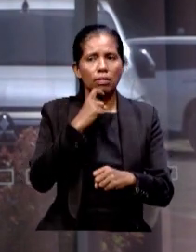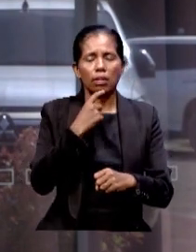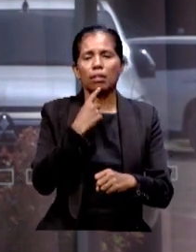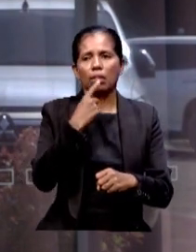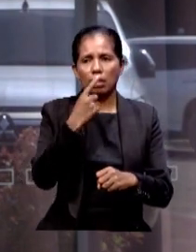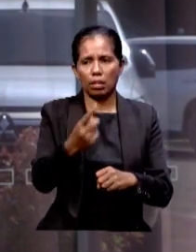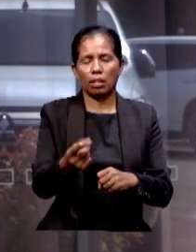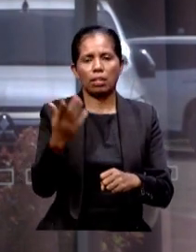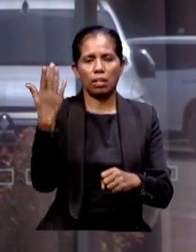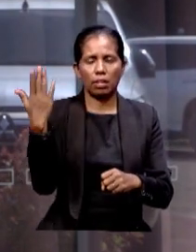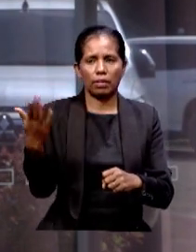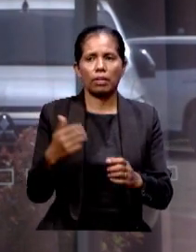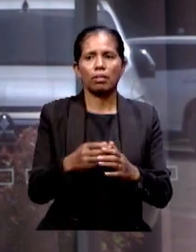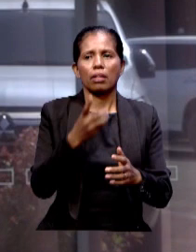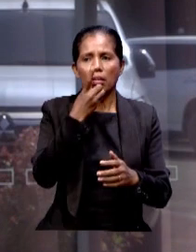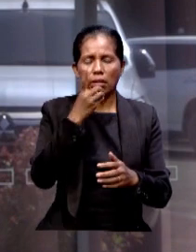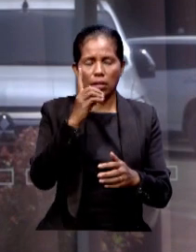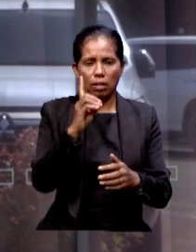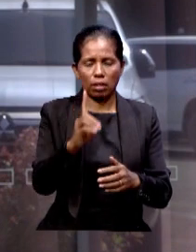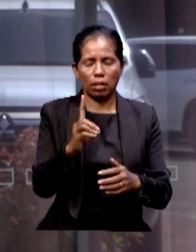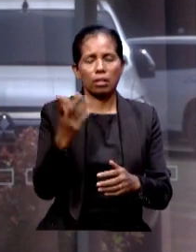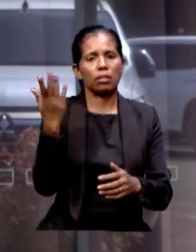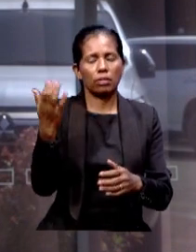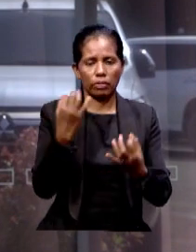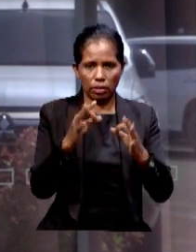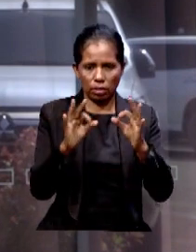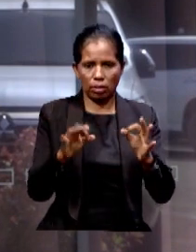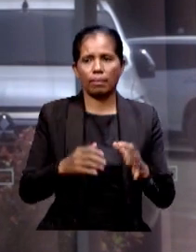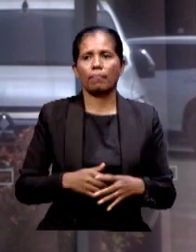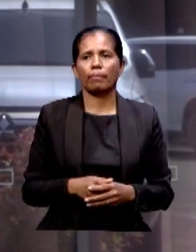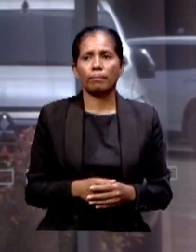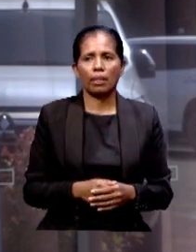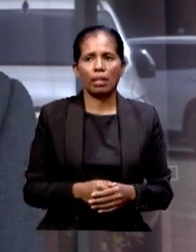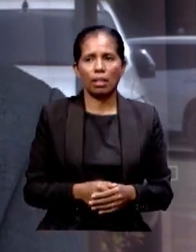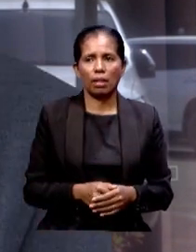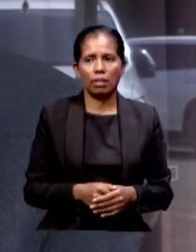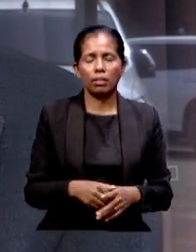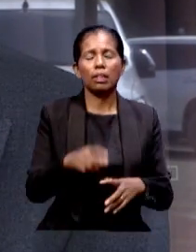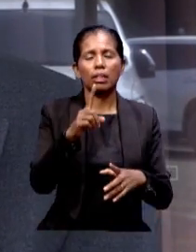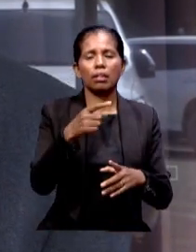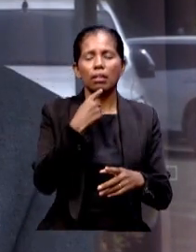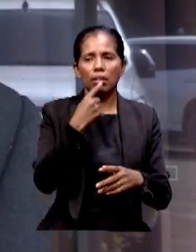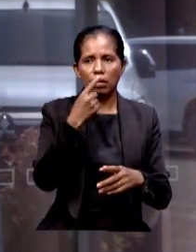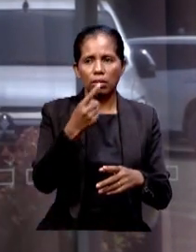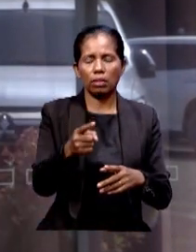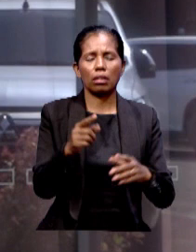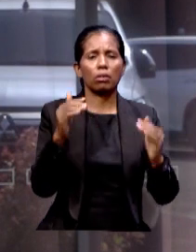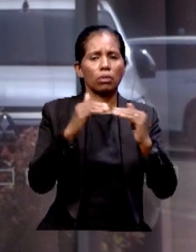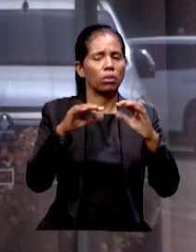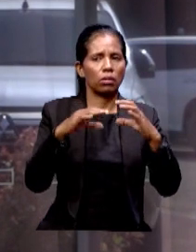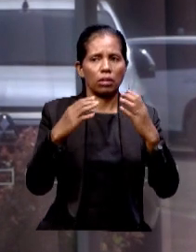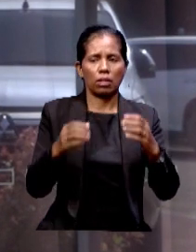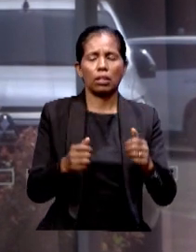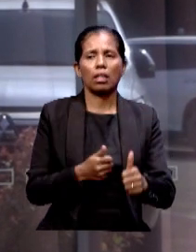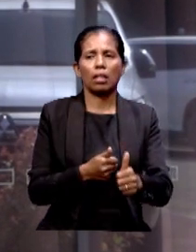justifica iha ninia deklarasaun ser ne justifica diana nebe ida dehan konsensu ser ne